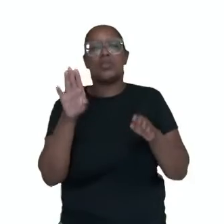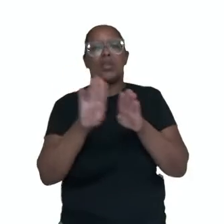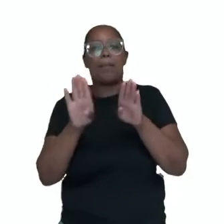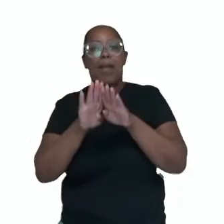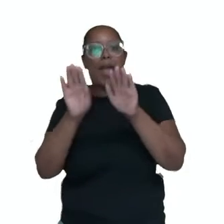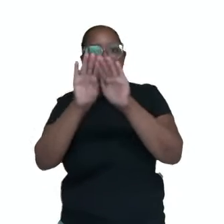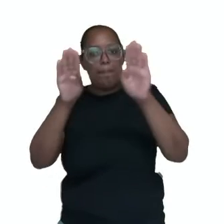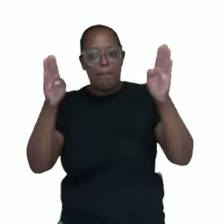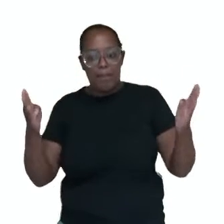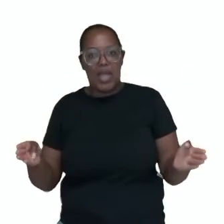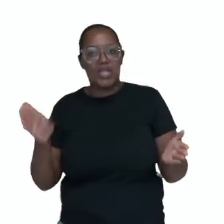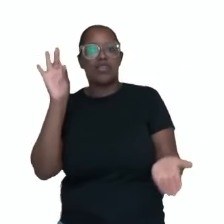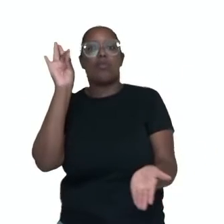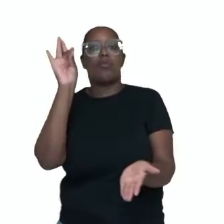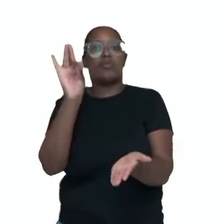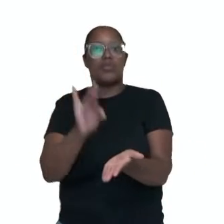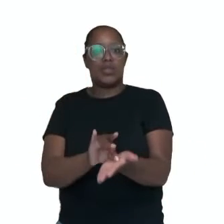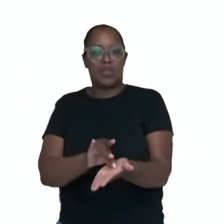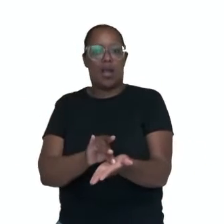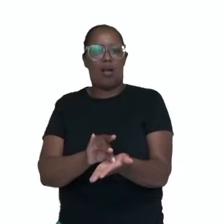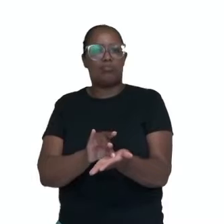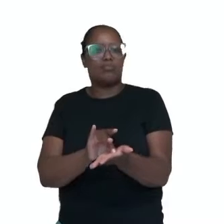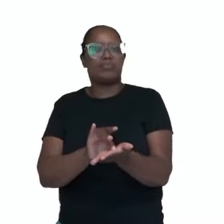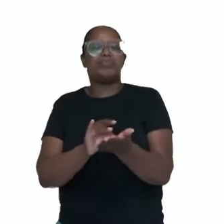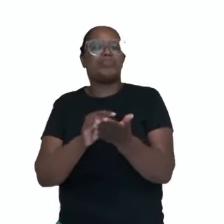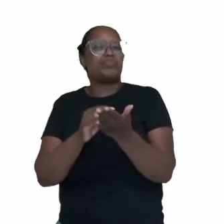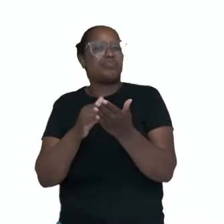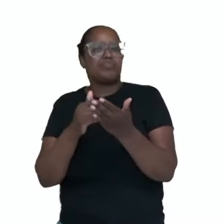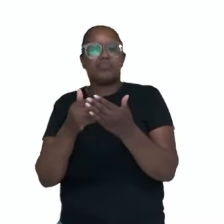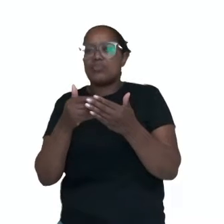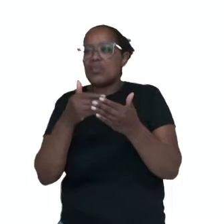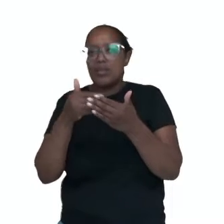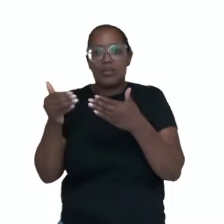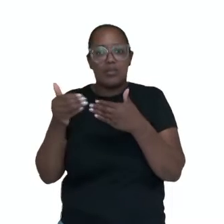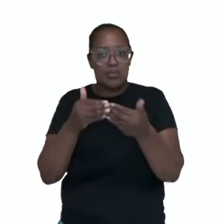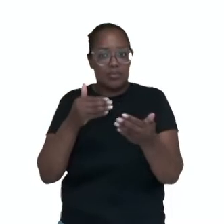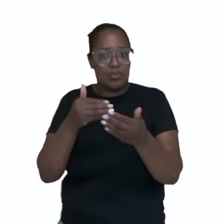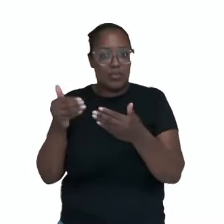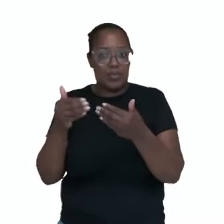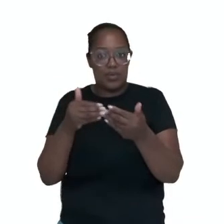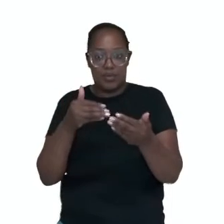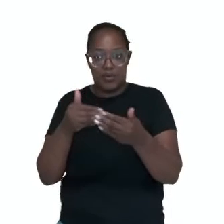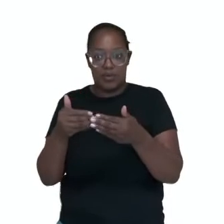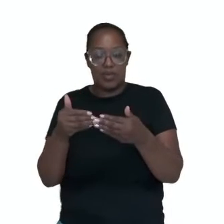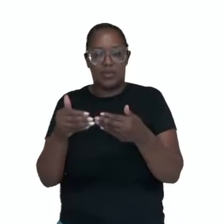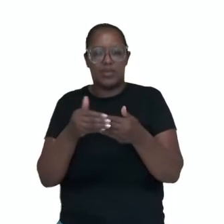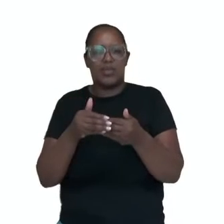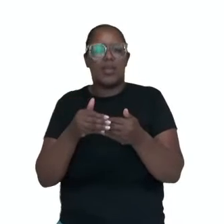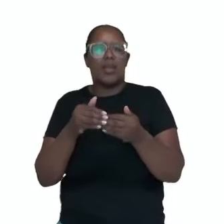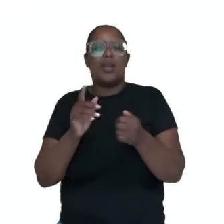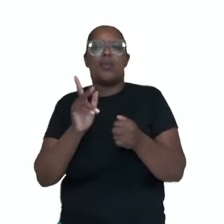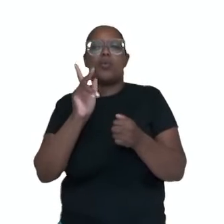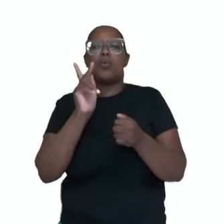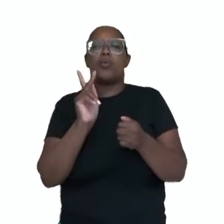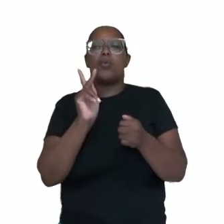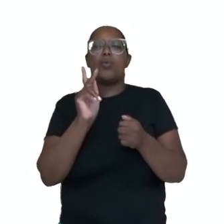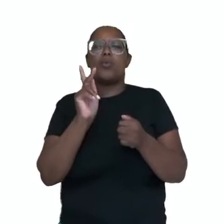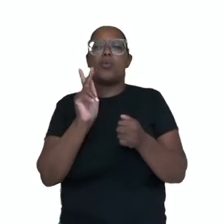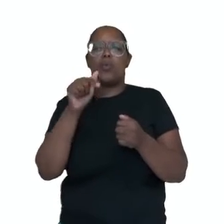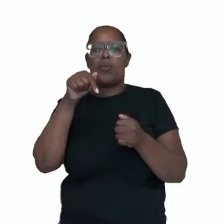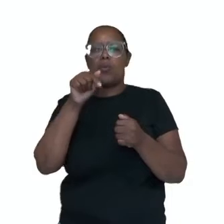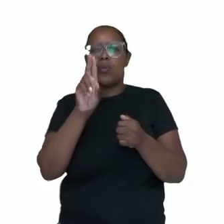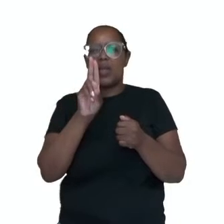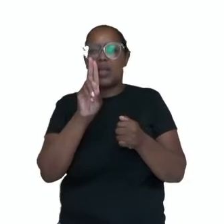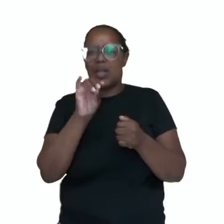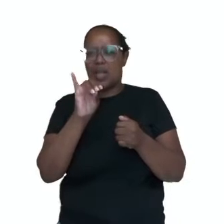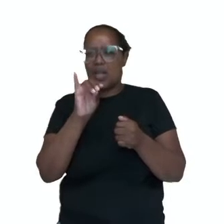de mesa, de qualquer material que produza na bola, um kick uniforme